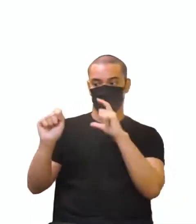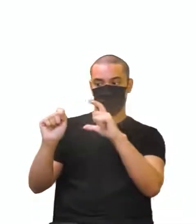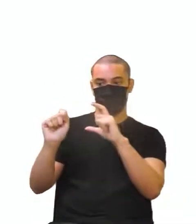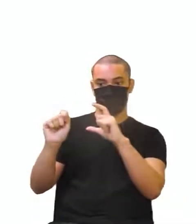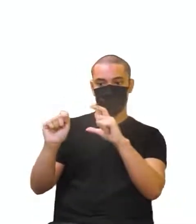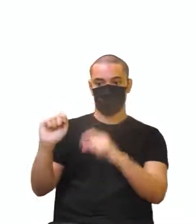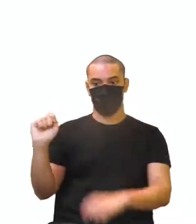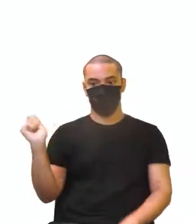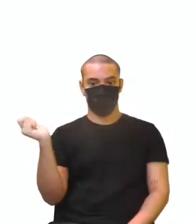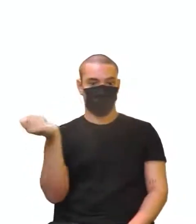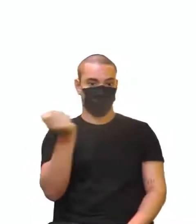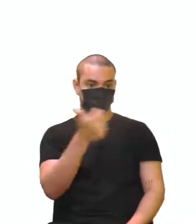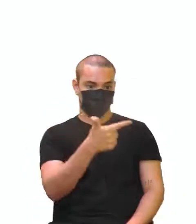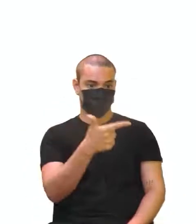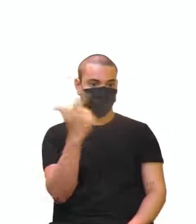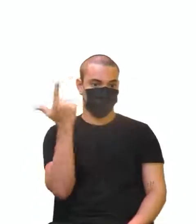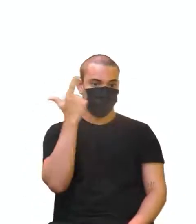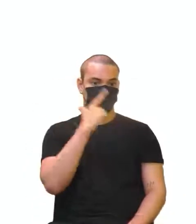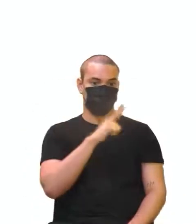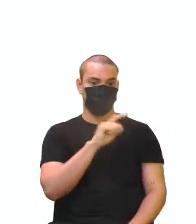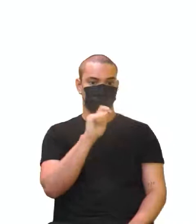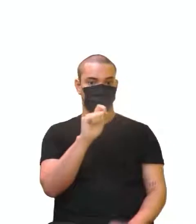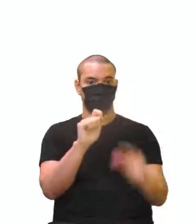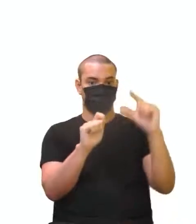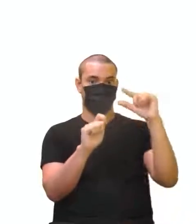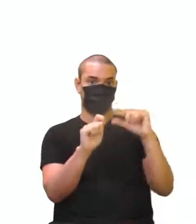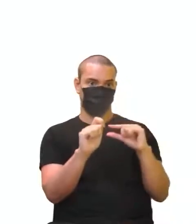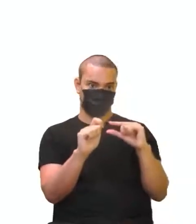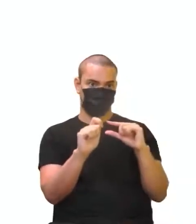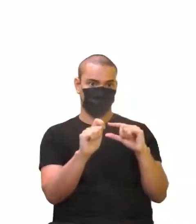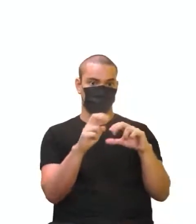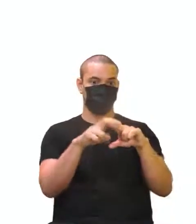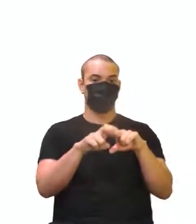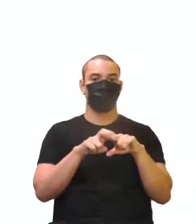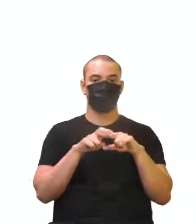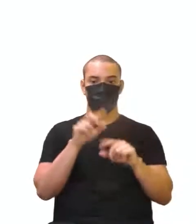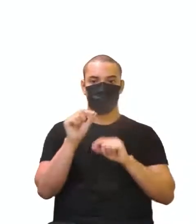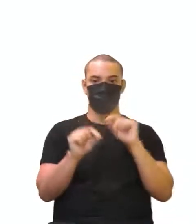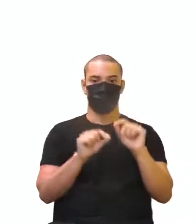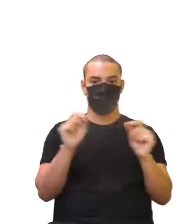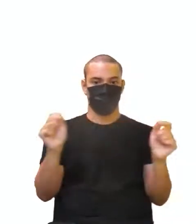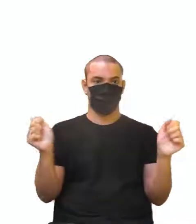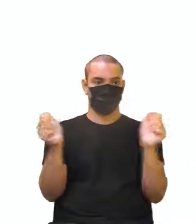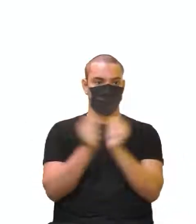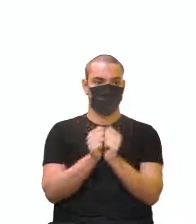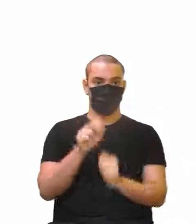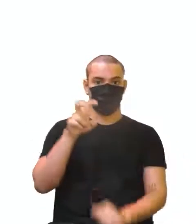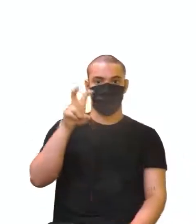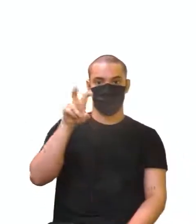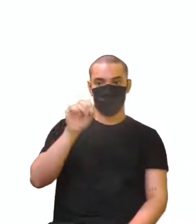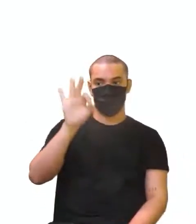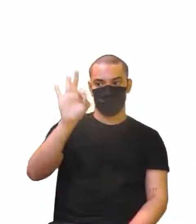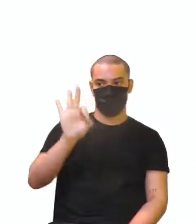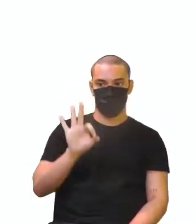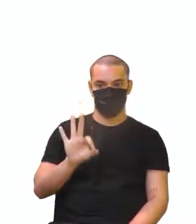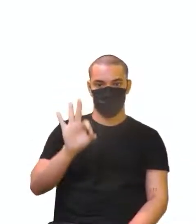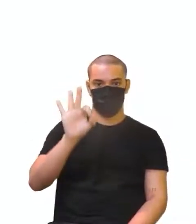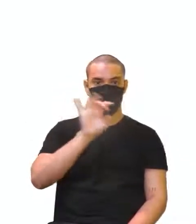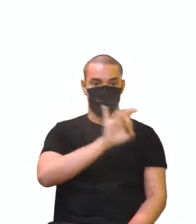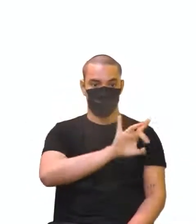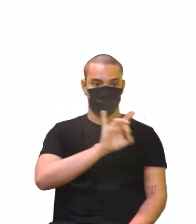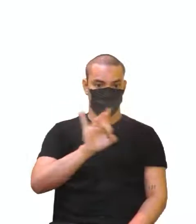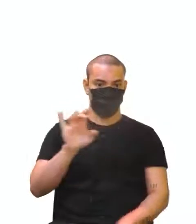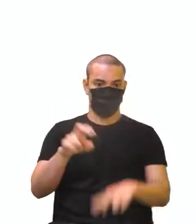que formar gametas do alelo azinho. Então, a proporção é de 50% para cada. Eu só